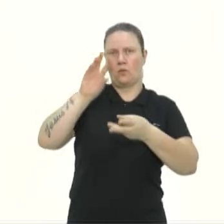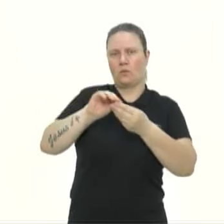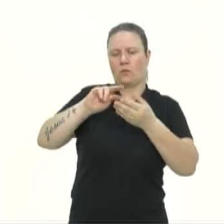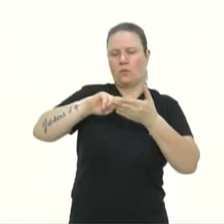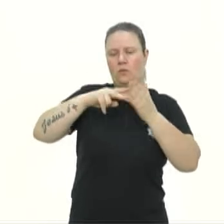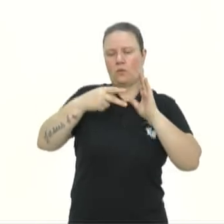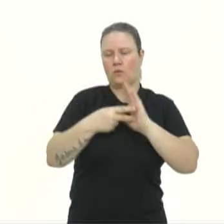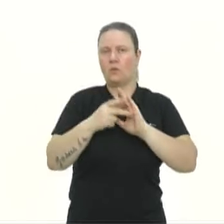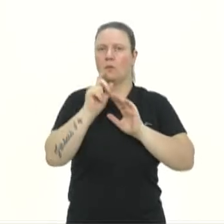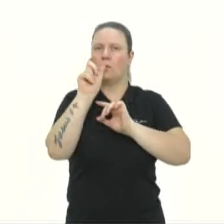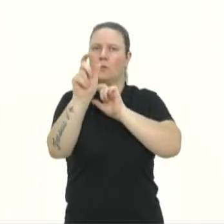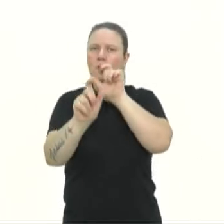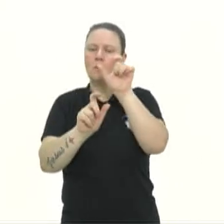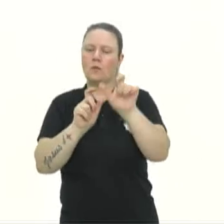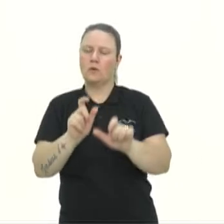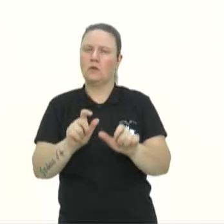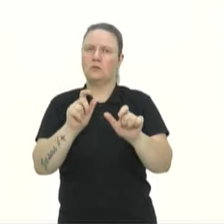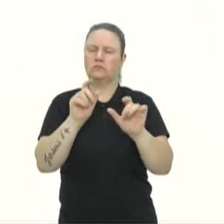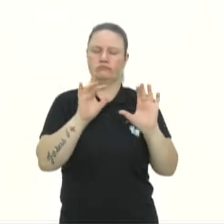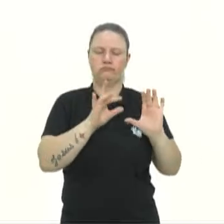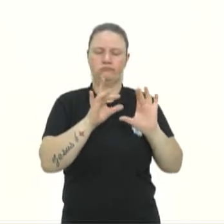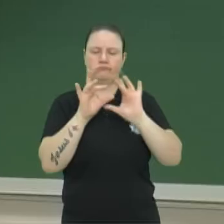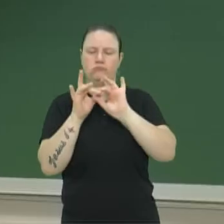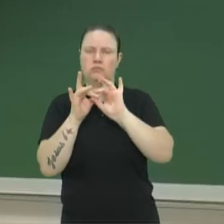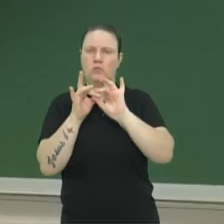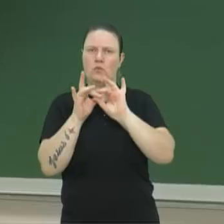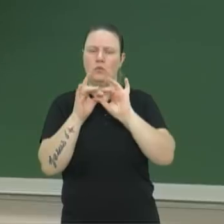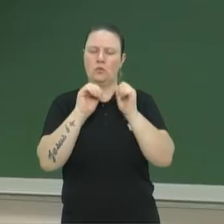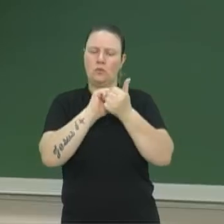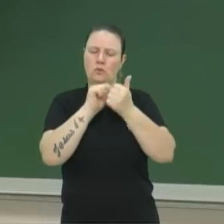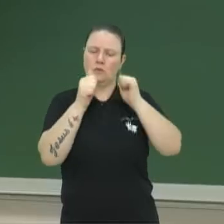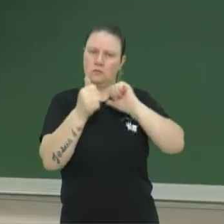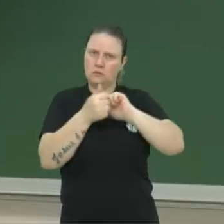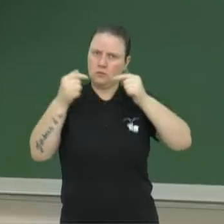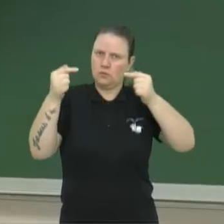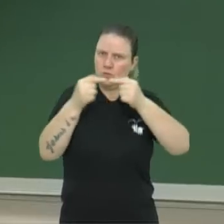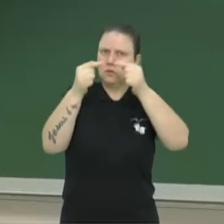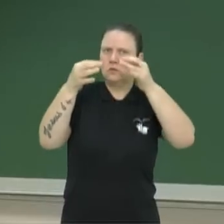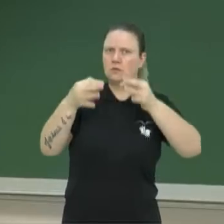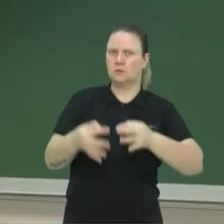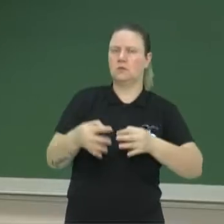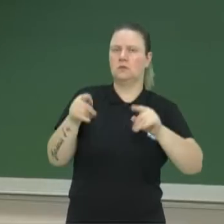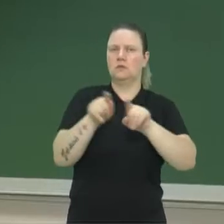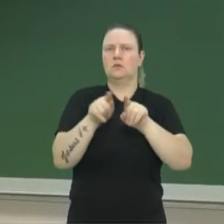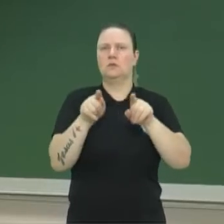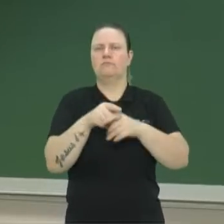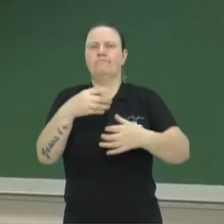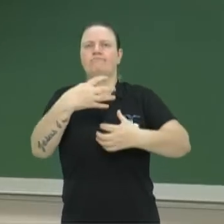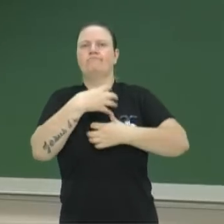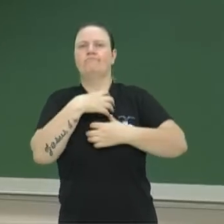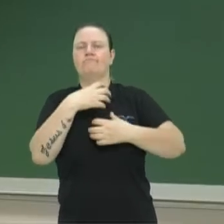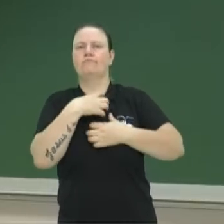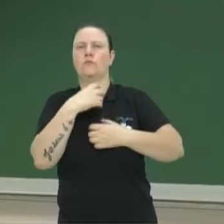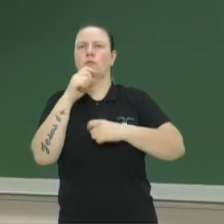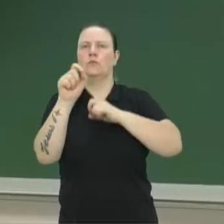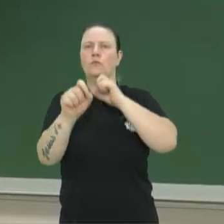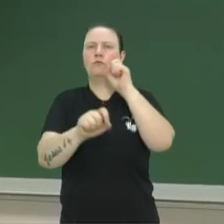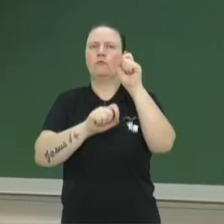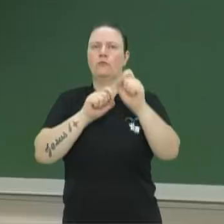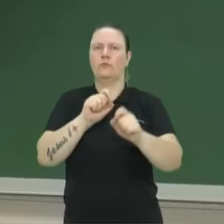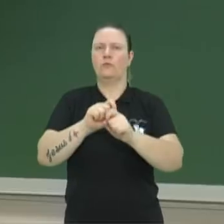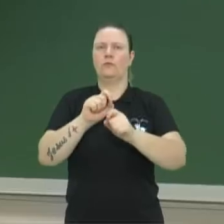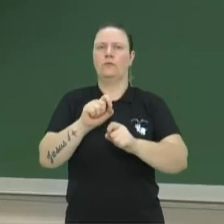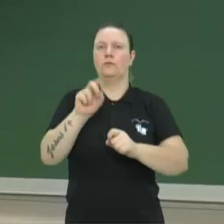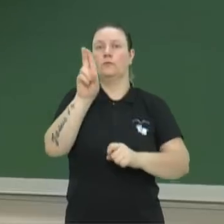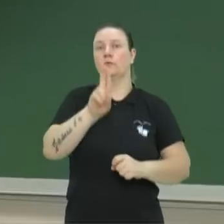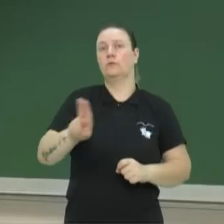de palavras de acordo com o contexto de uso. Reconhecemos o efeito de sentido provocado, né,